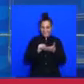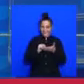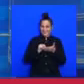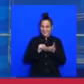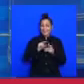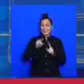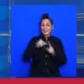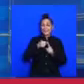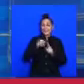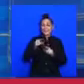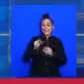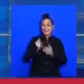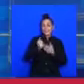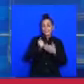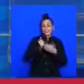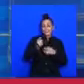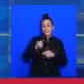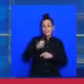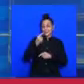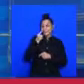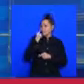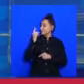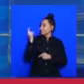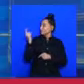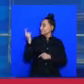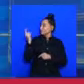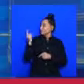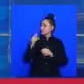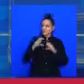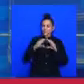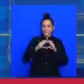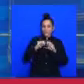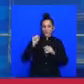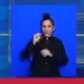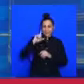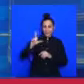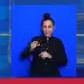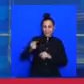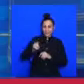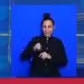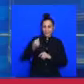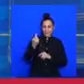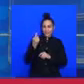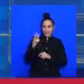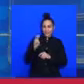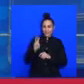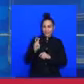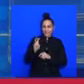mais um número chegando bola azul número 15 Azul